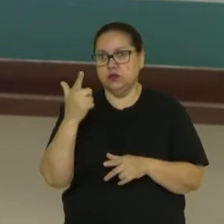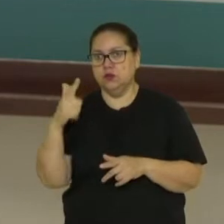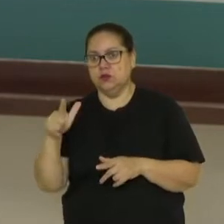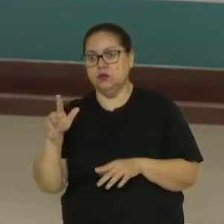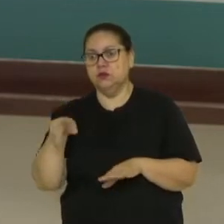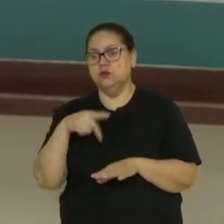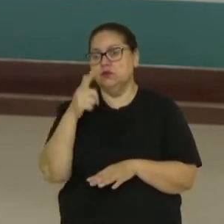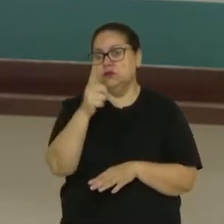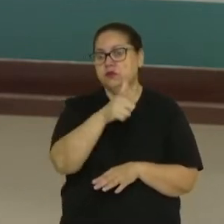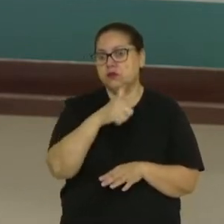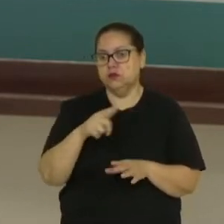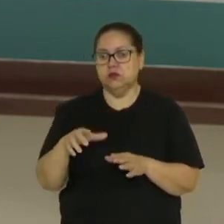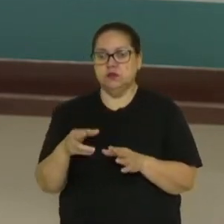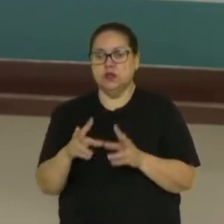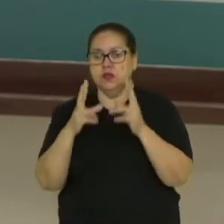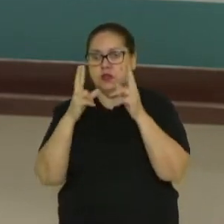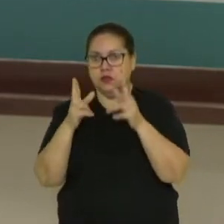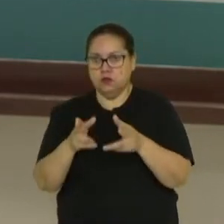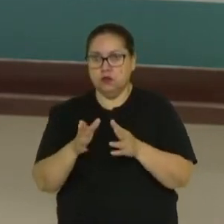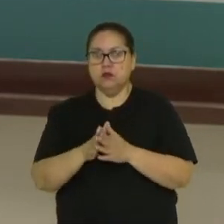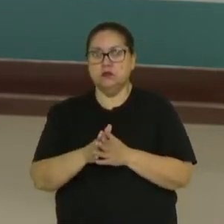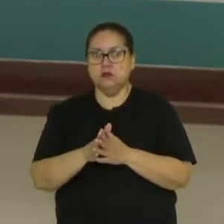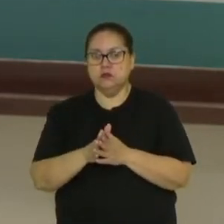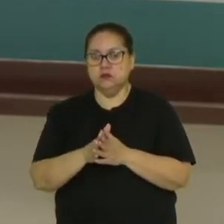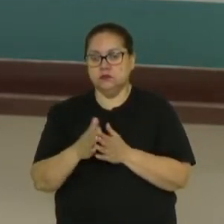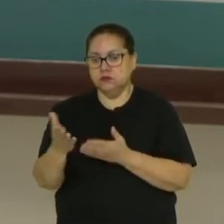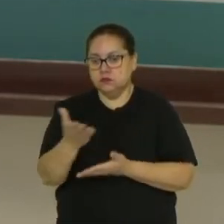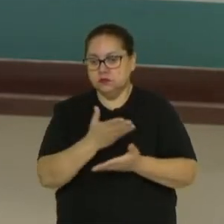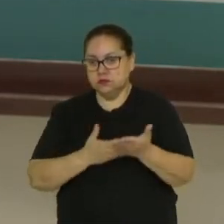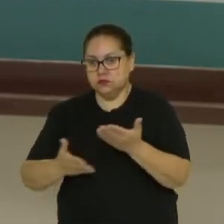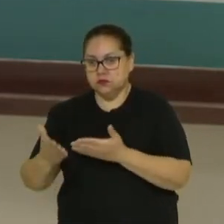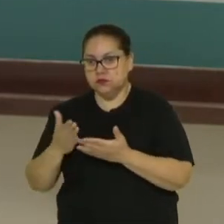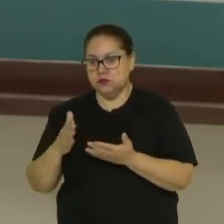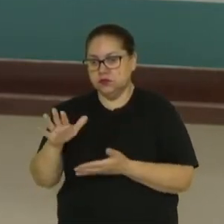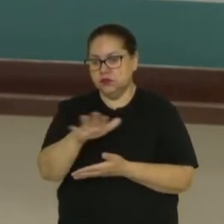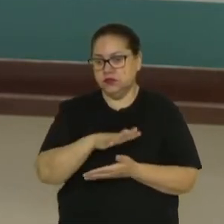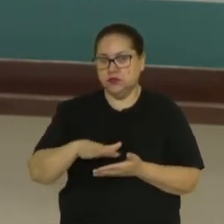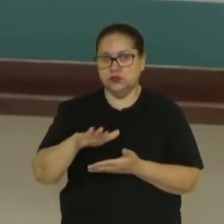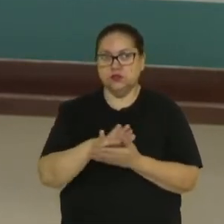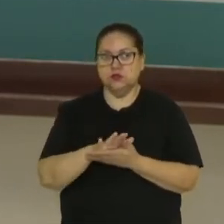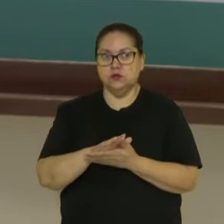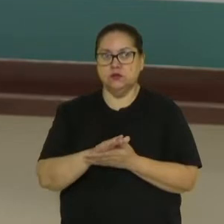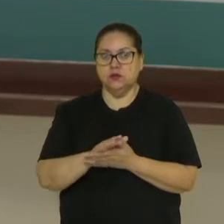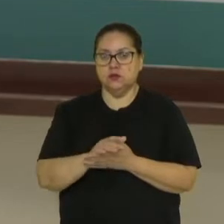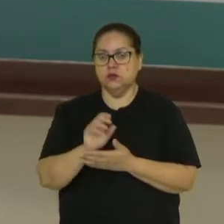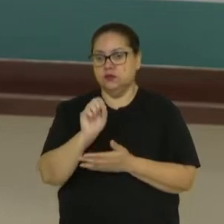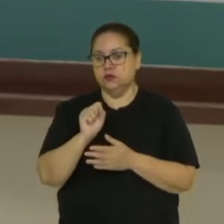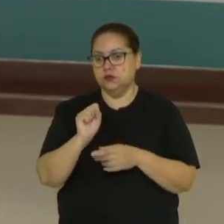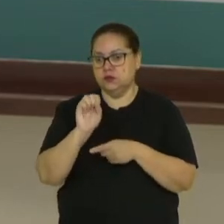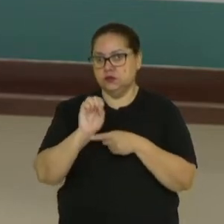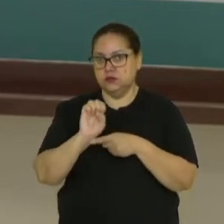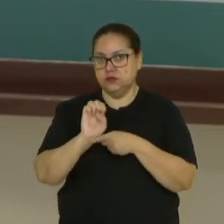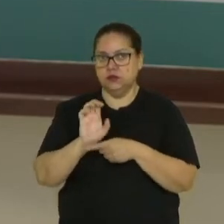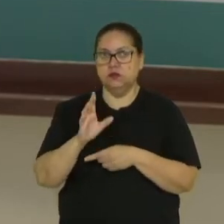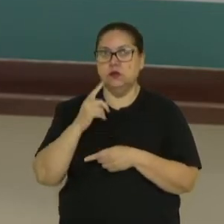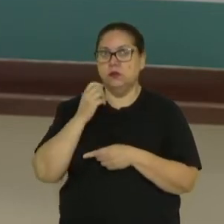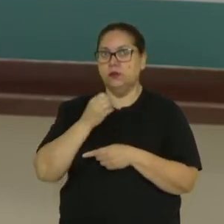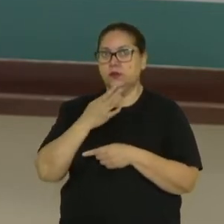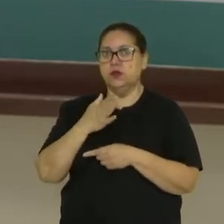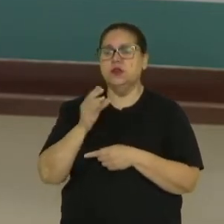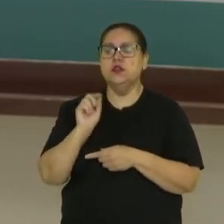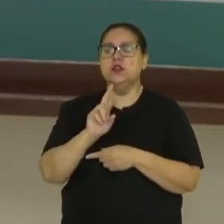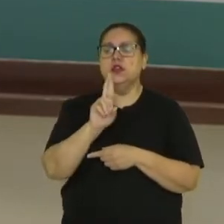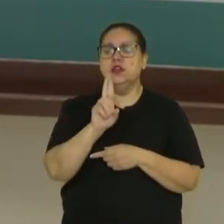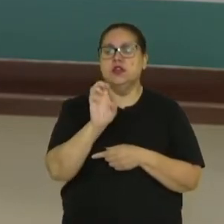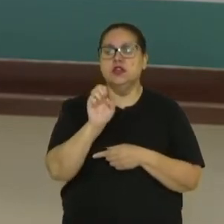tem semelhanças ali entre os participantes daquela região, como no caso aqui os estados. Muito bem, e o que